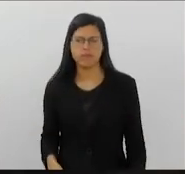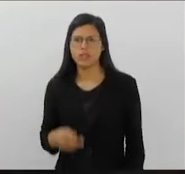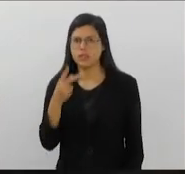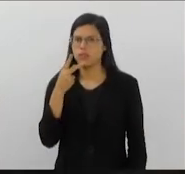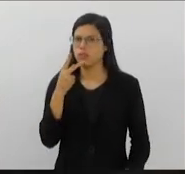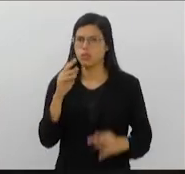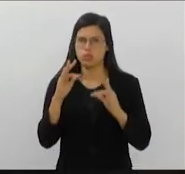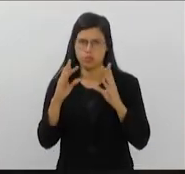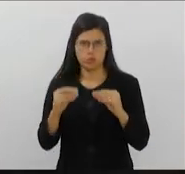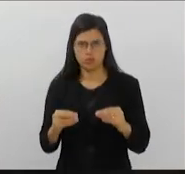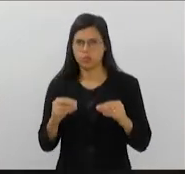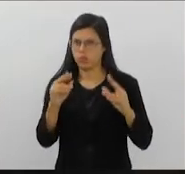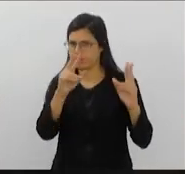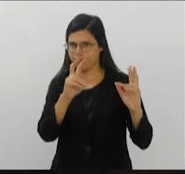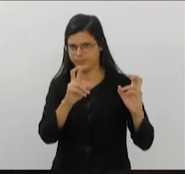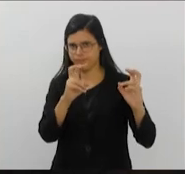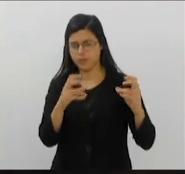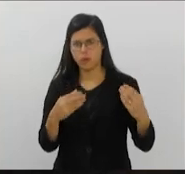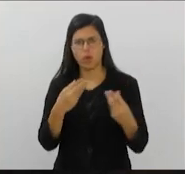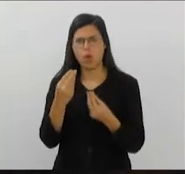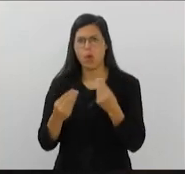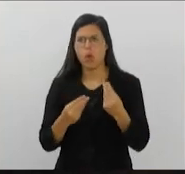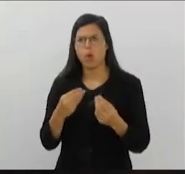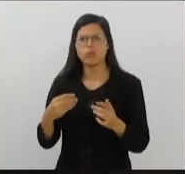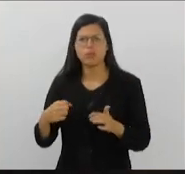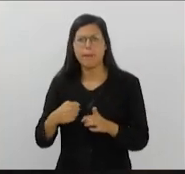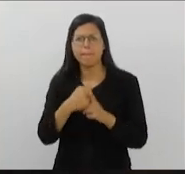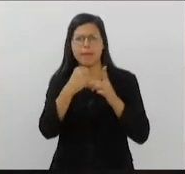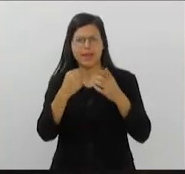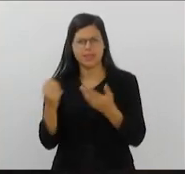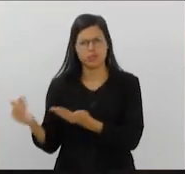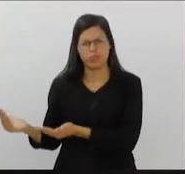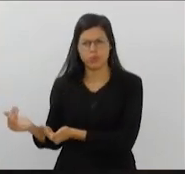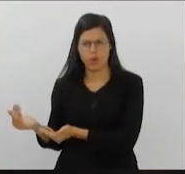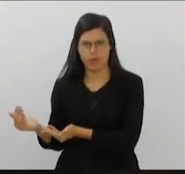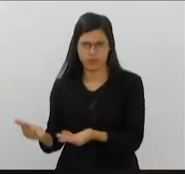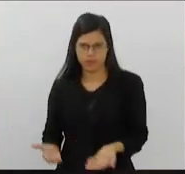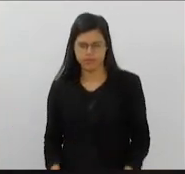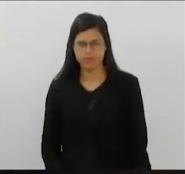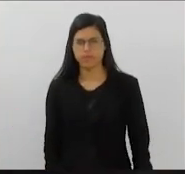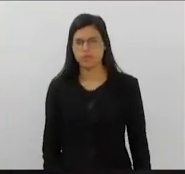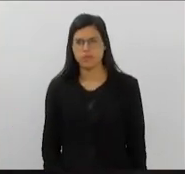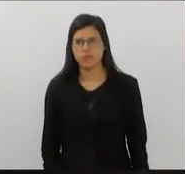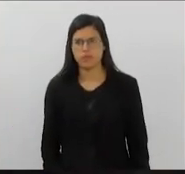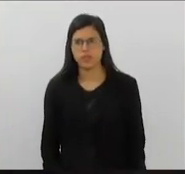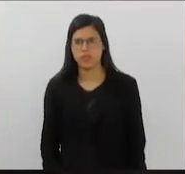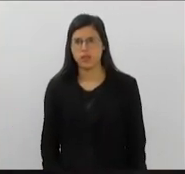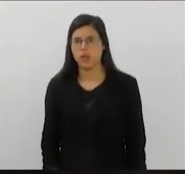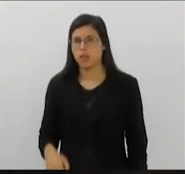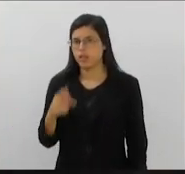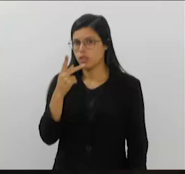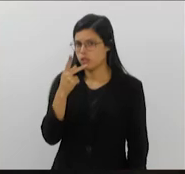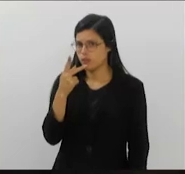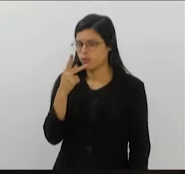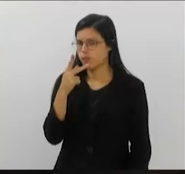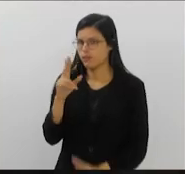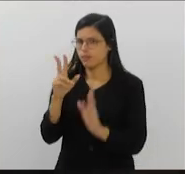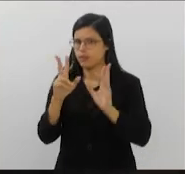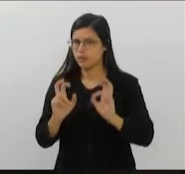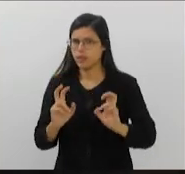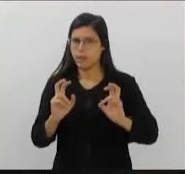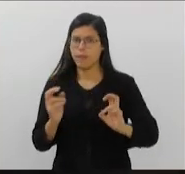todas essas questões. E como isso afeta a juventude? A juventude, quando a gente fala desse tema,